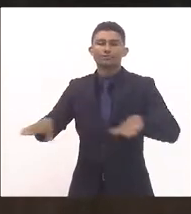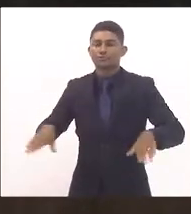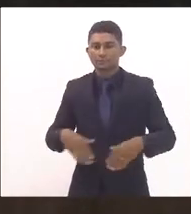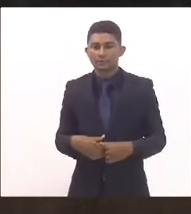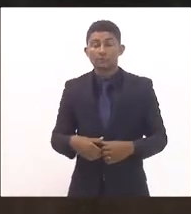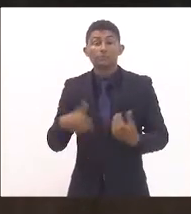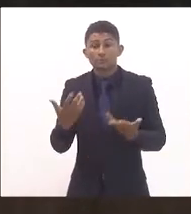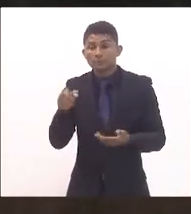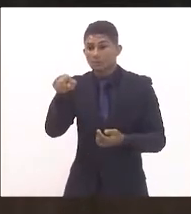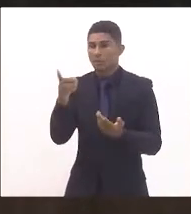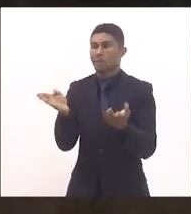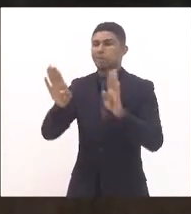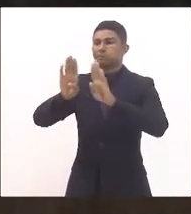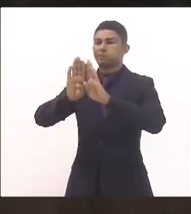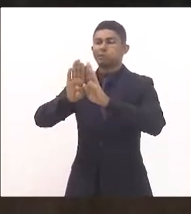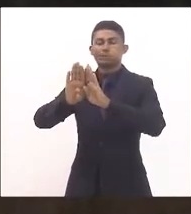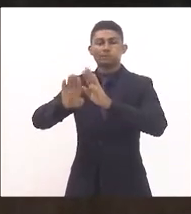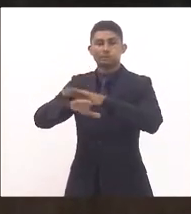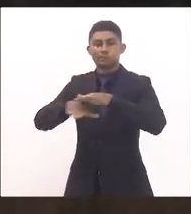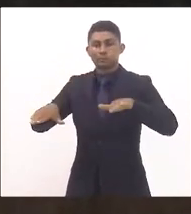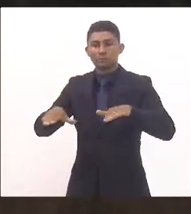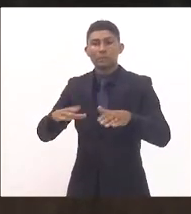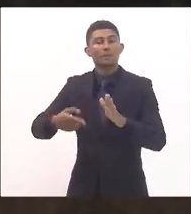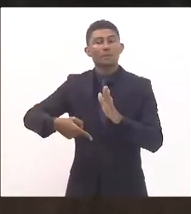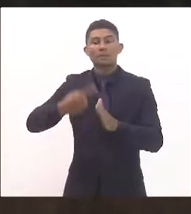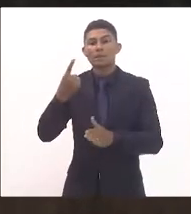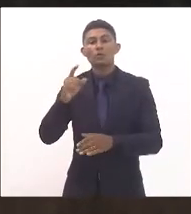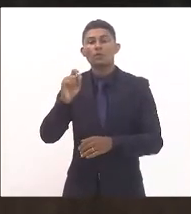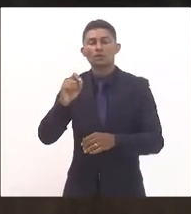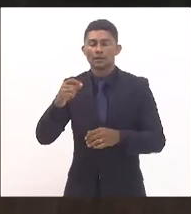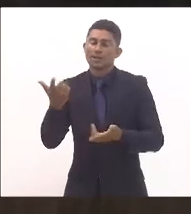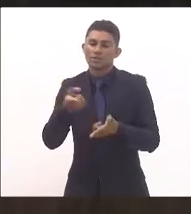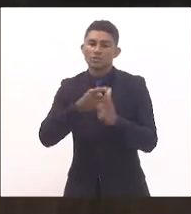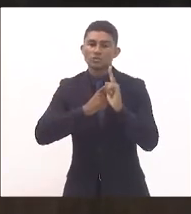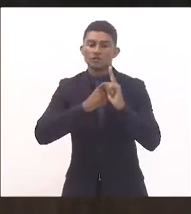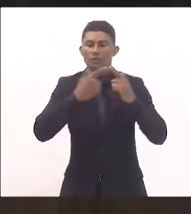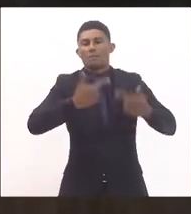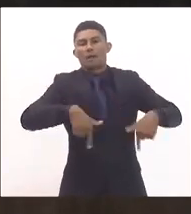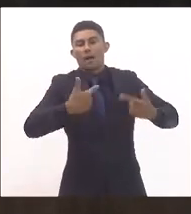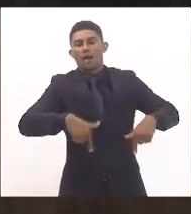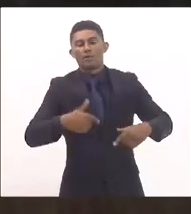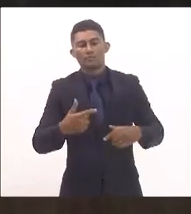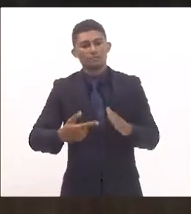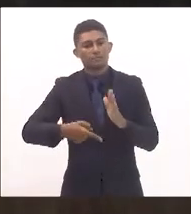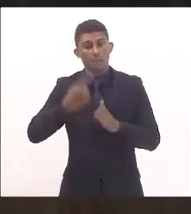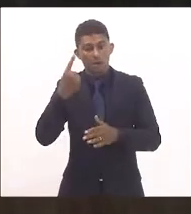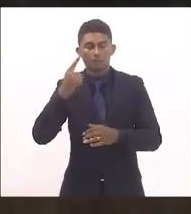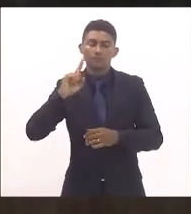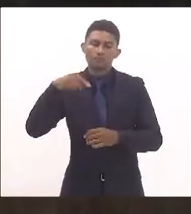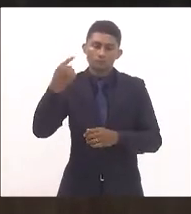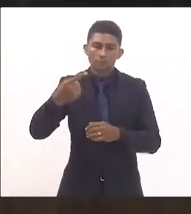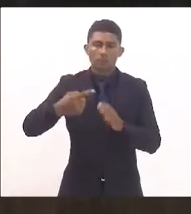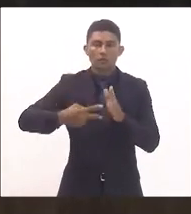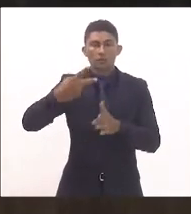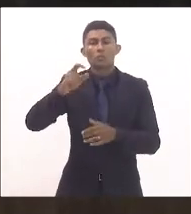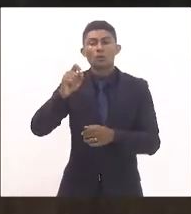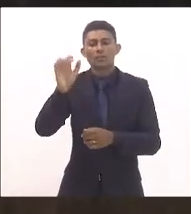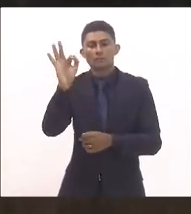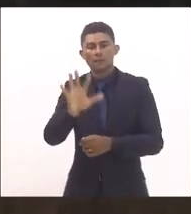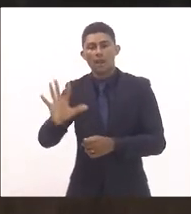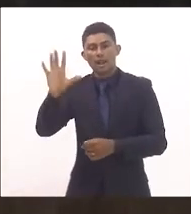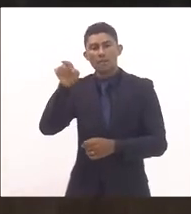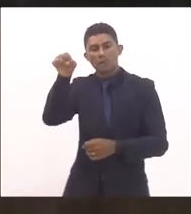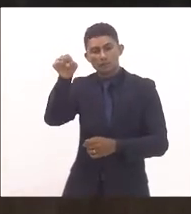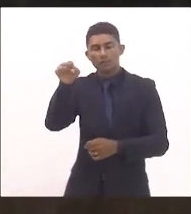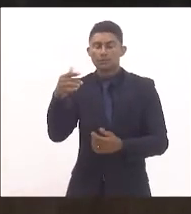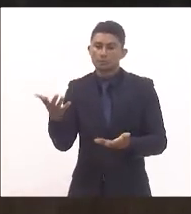falência, primeiro se recebe as dívidas trabalhistas, depois é a União que recebe. Por via de